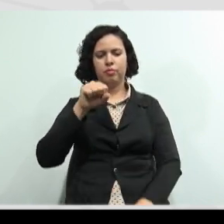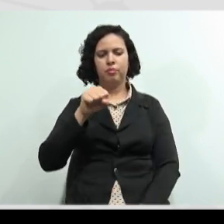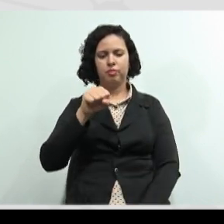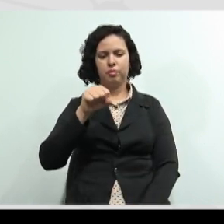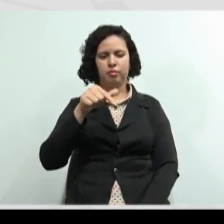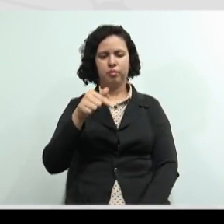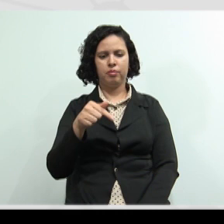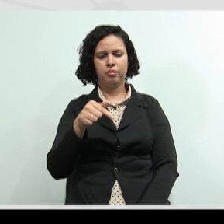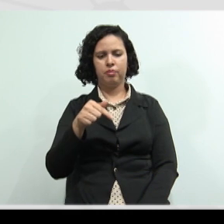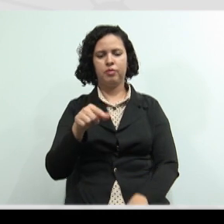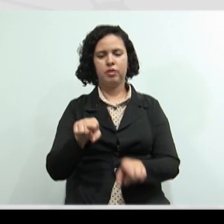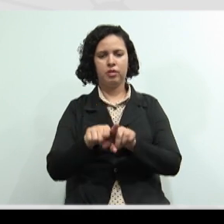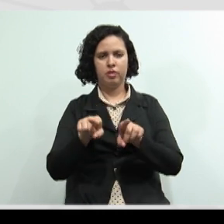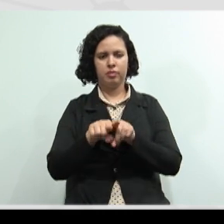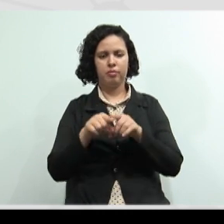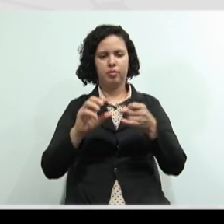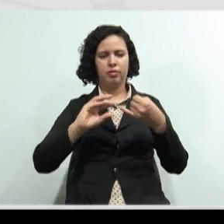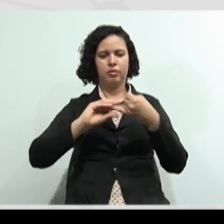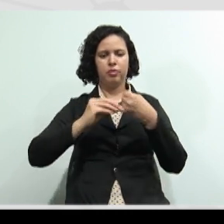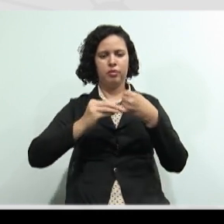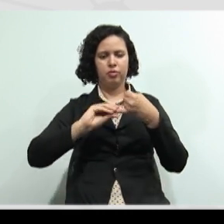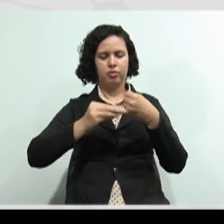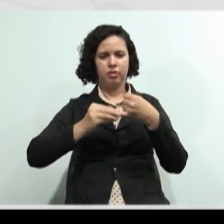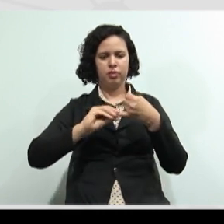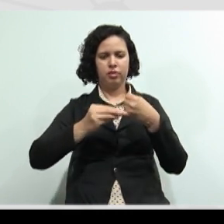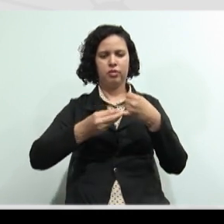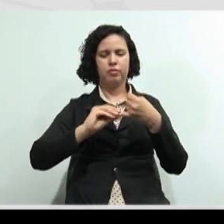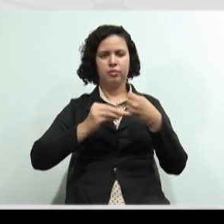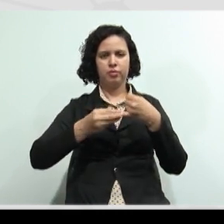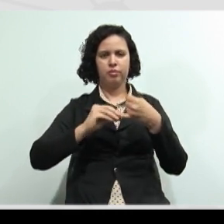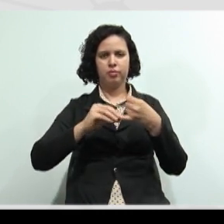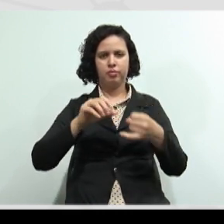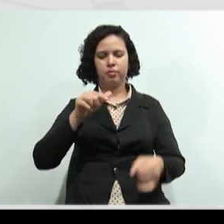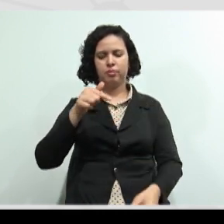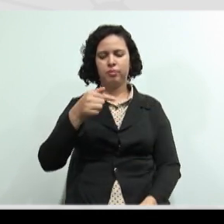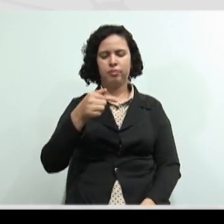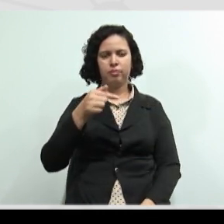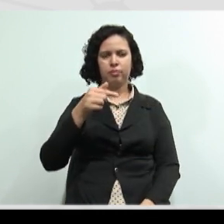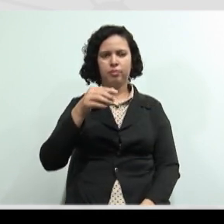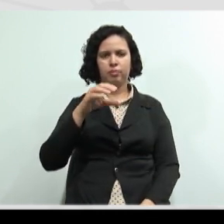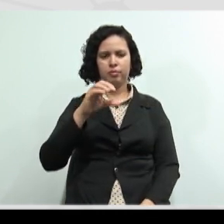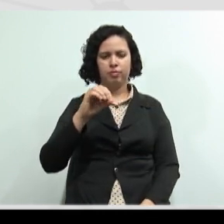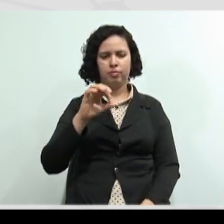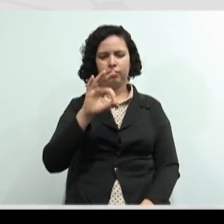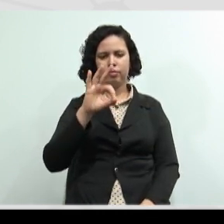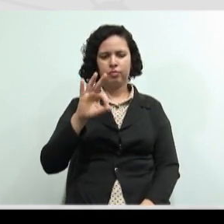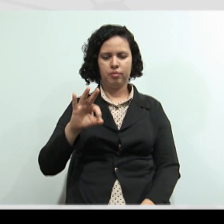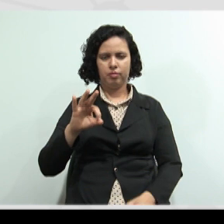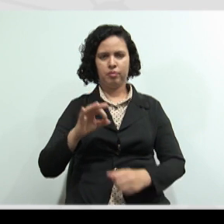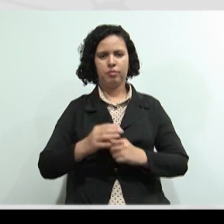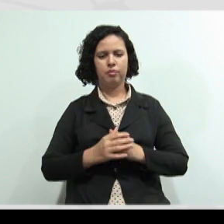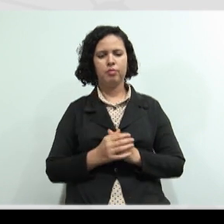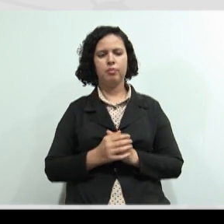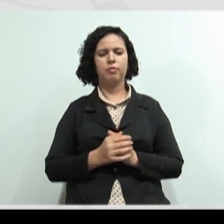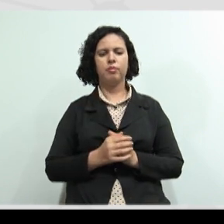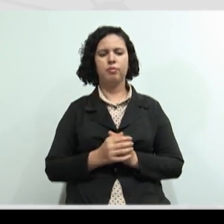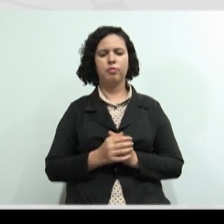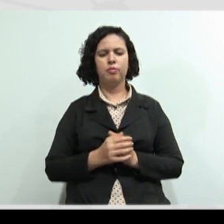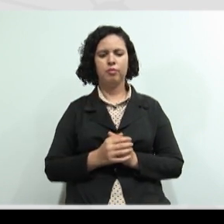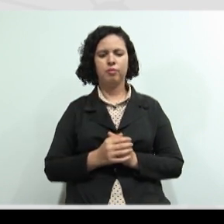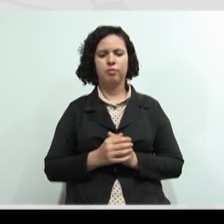100%. Então, mais ou menos até aqui a gente tem 70% da produção do feijão. Aqui estariam os outros 30% da agricultura não